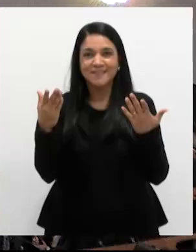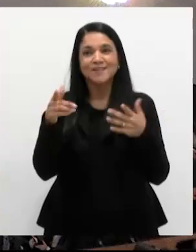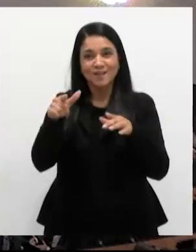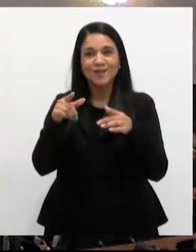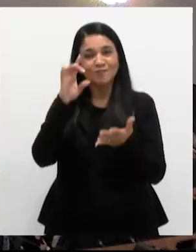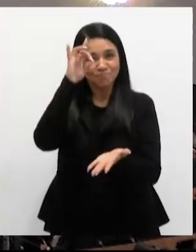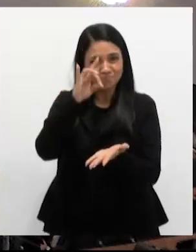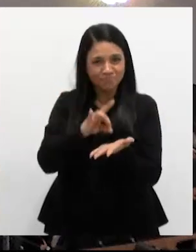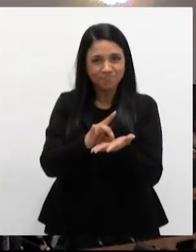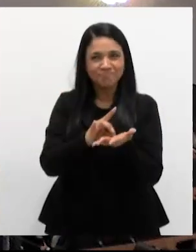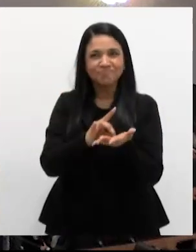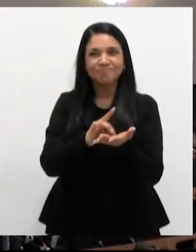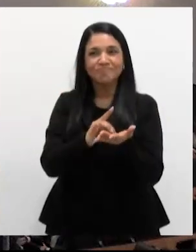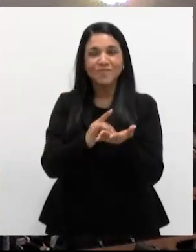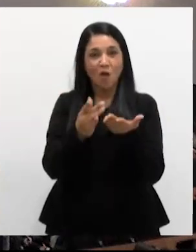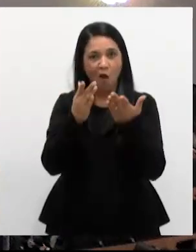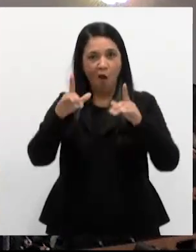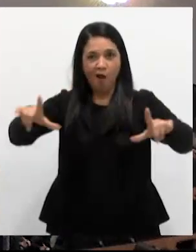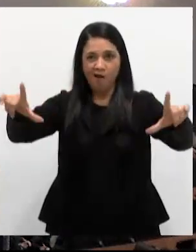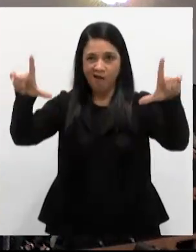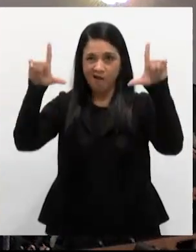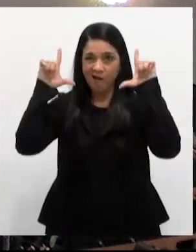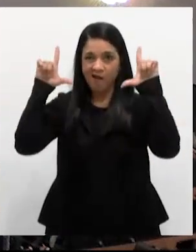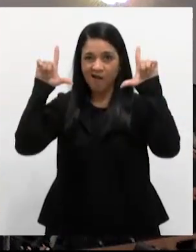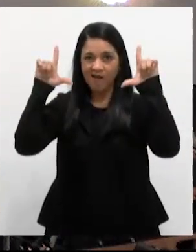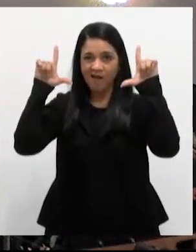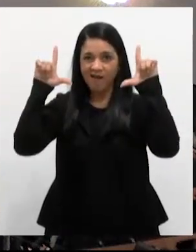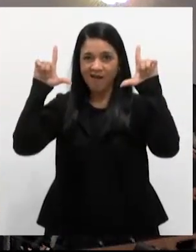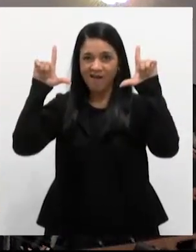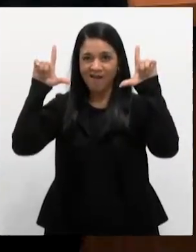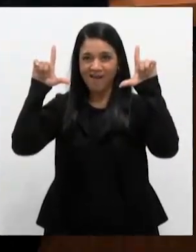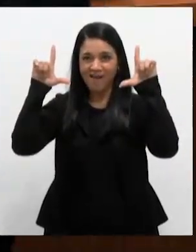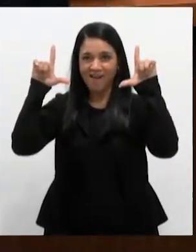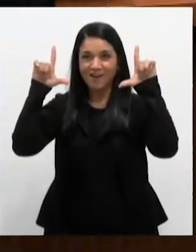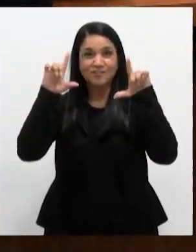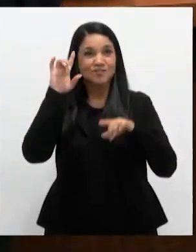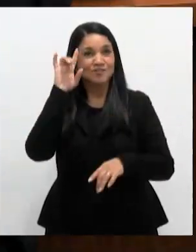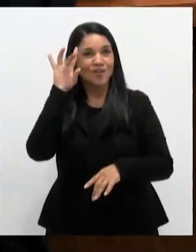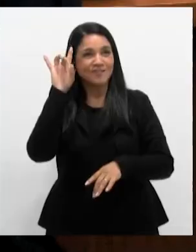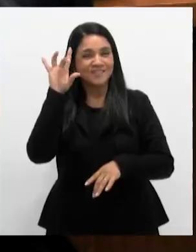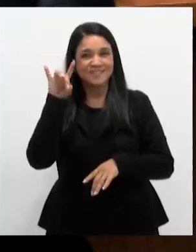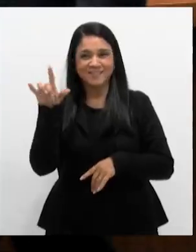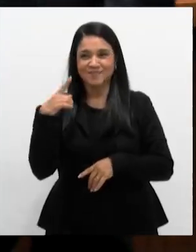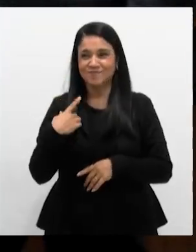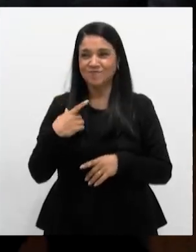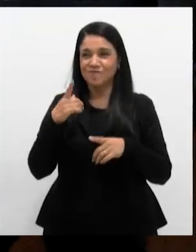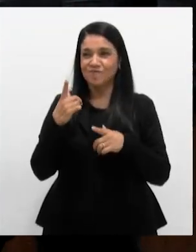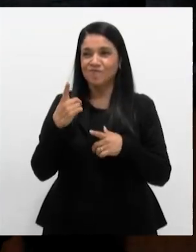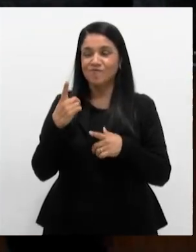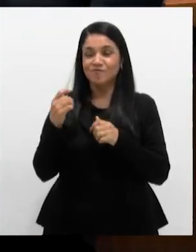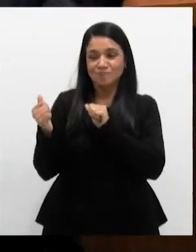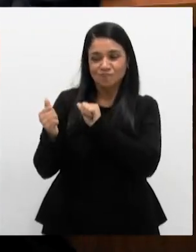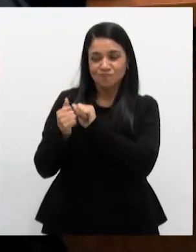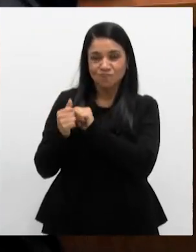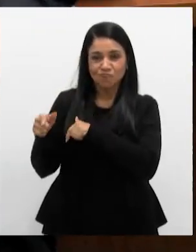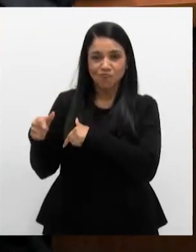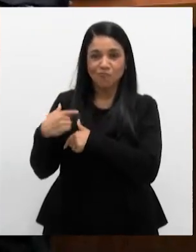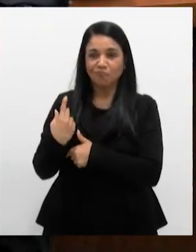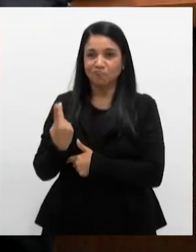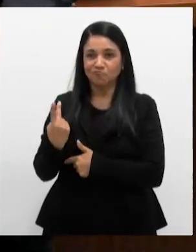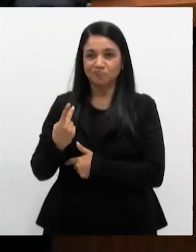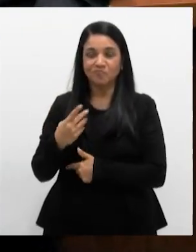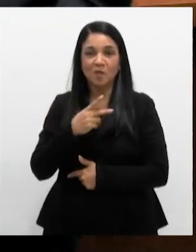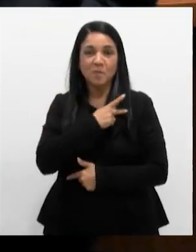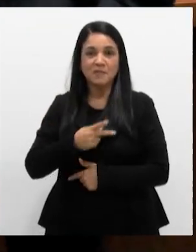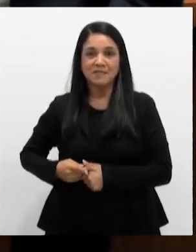à envergadura e ao tamanho do cargo, ele ganhou a faixa sozinho. Eu tenho que dividir com o presidente Bacelar. E cá entre